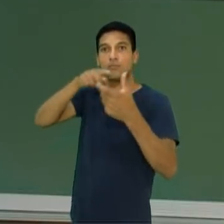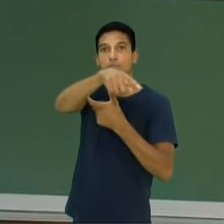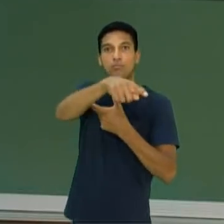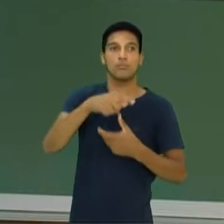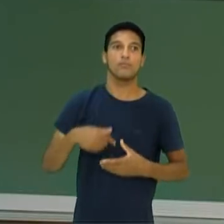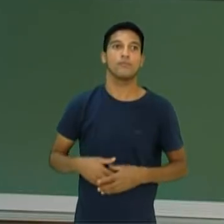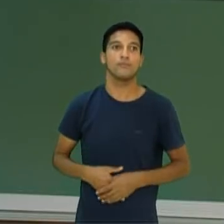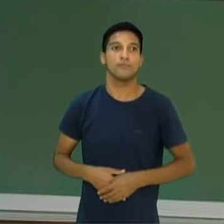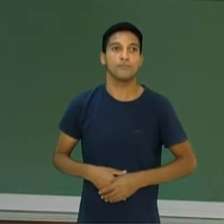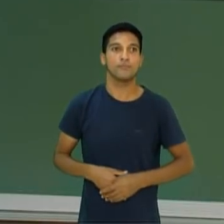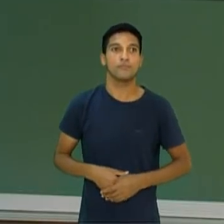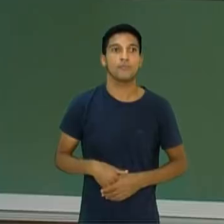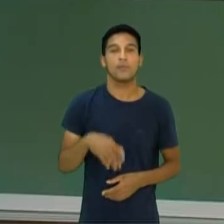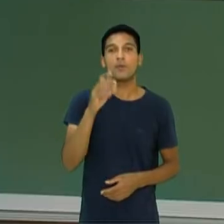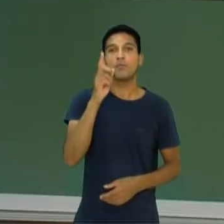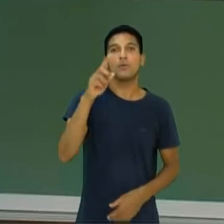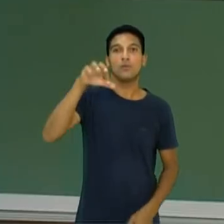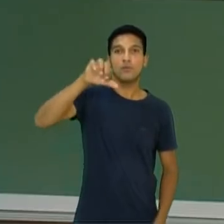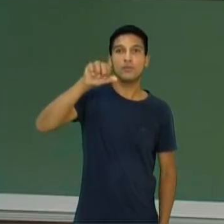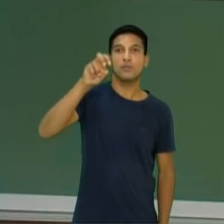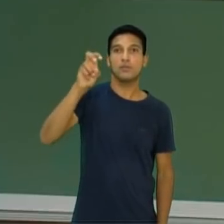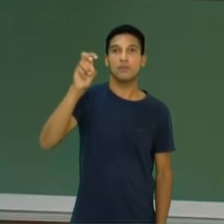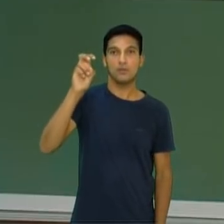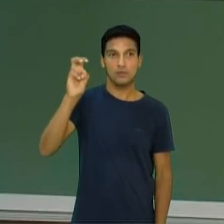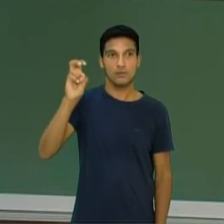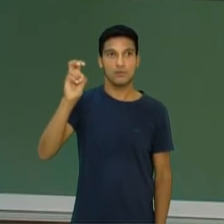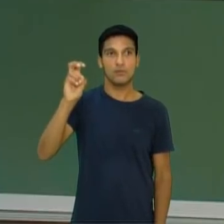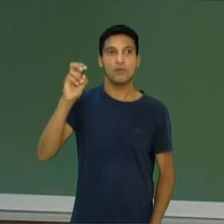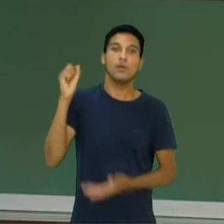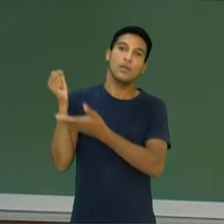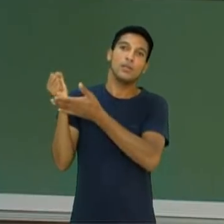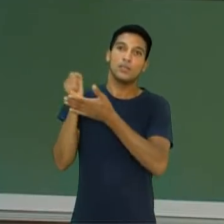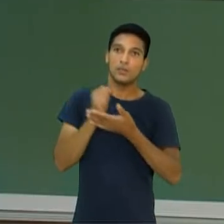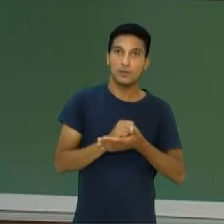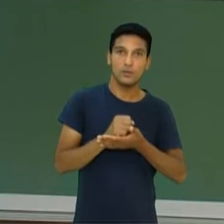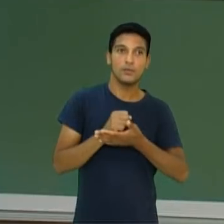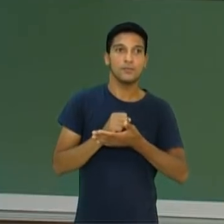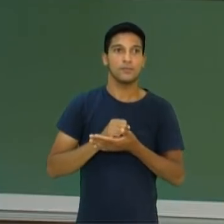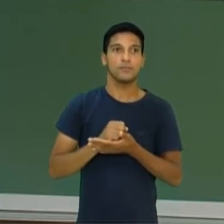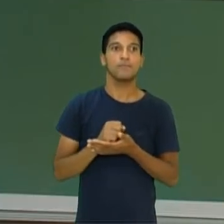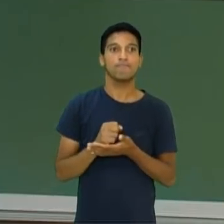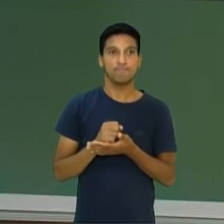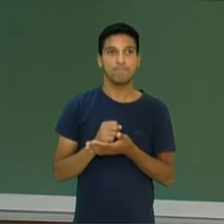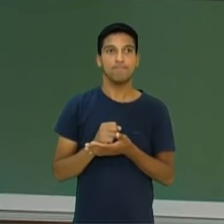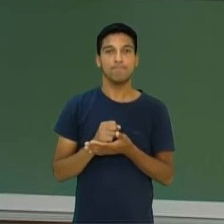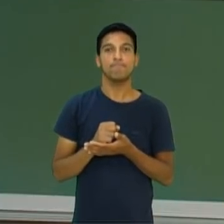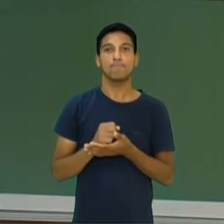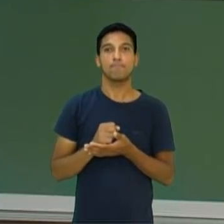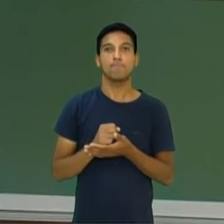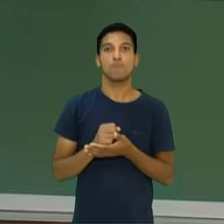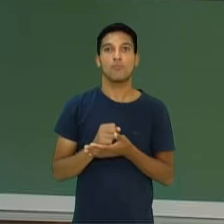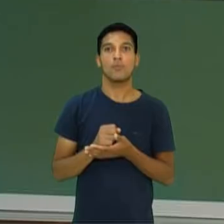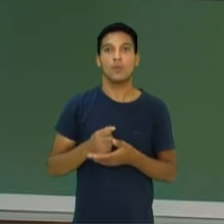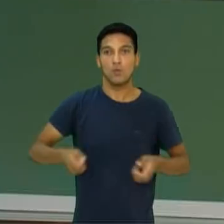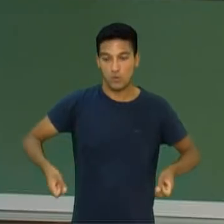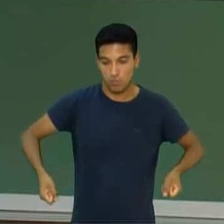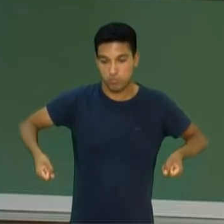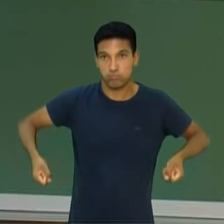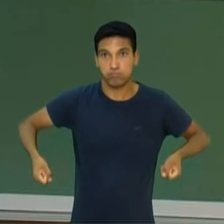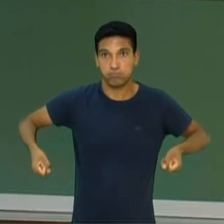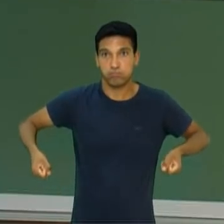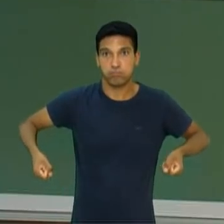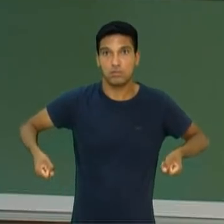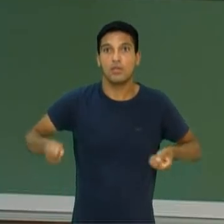Em 1955, ele retorna então para o Brasil e traz nas suas bagagens os alvos,